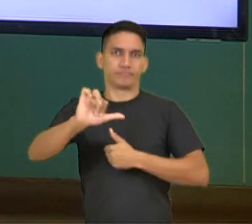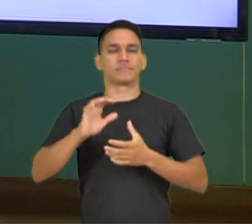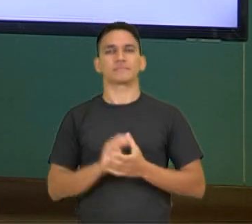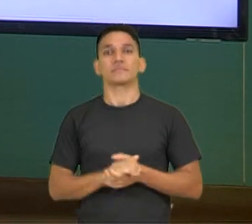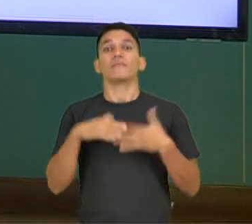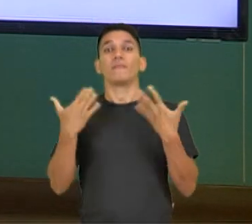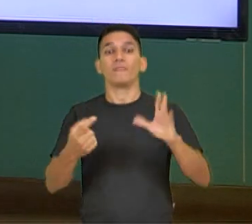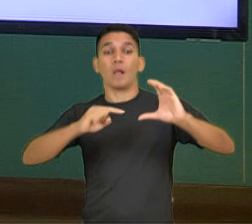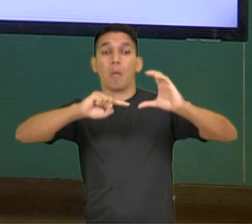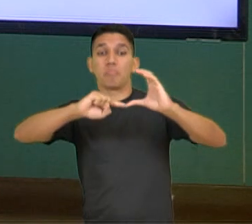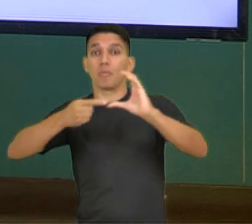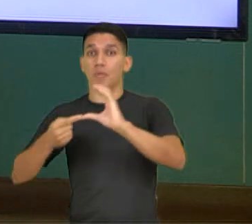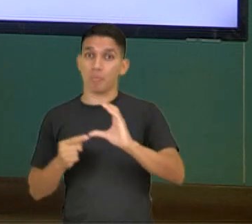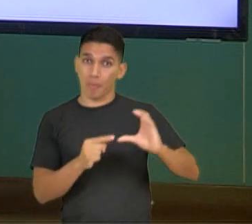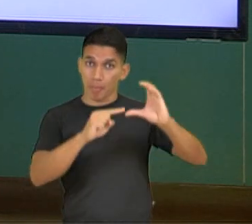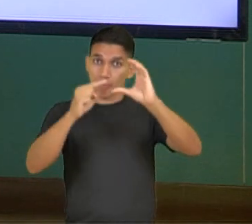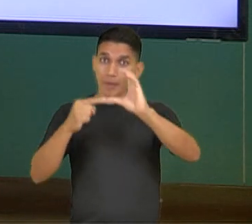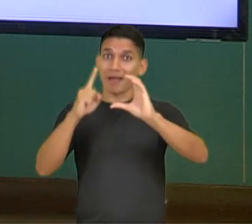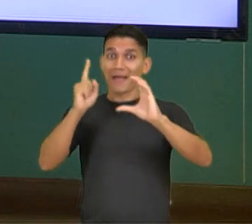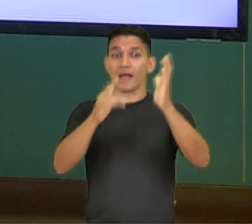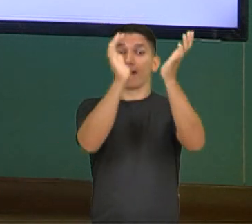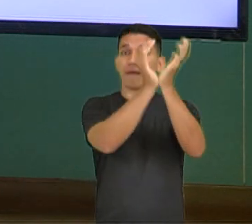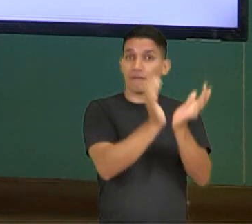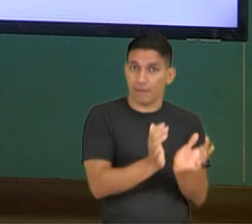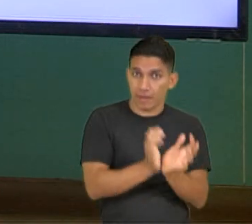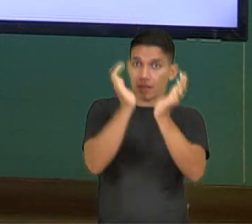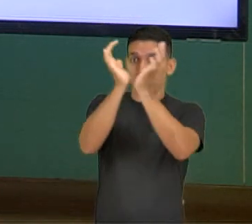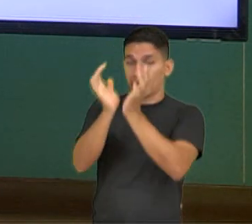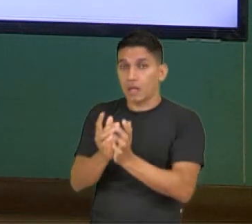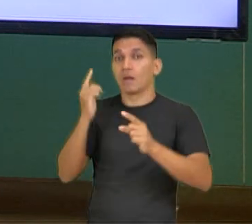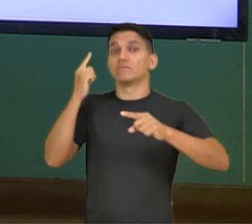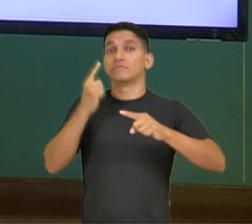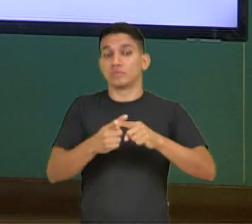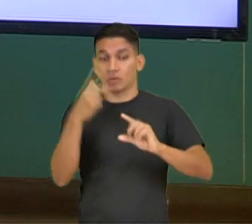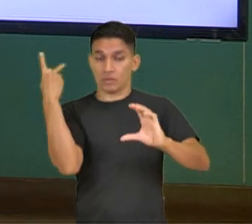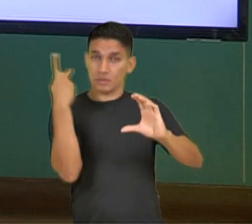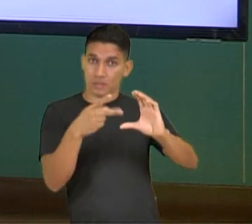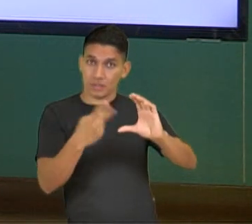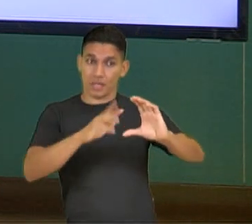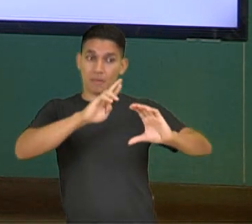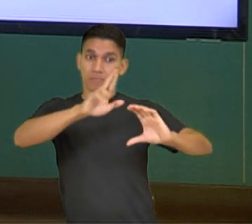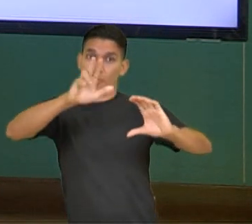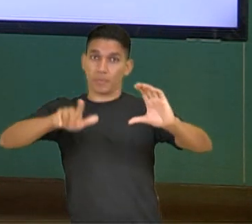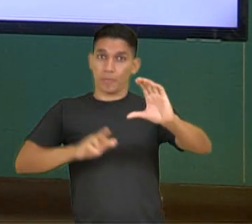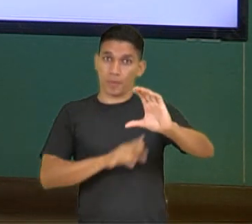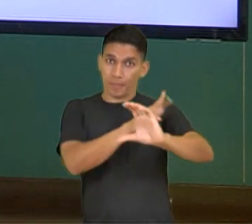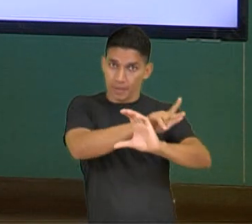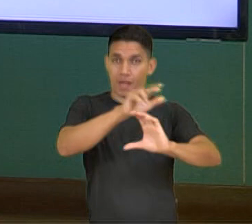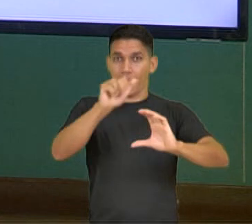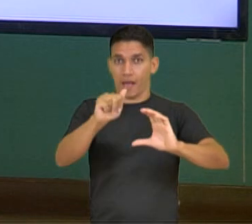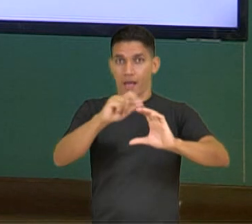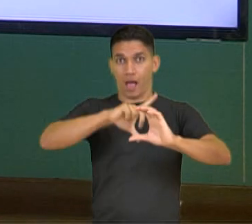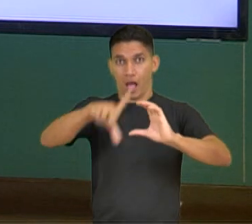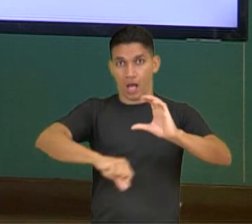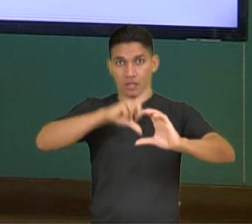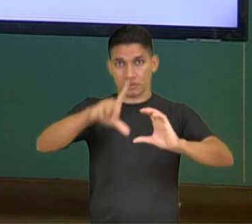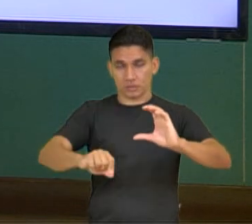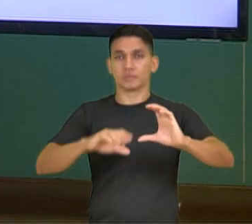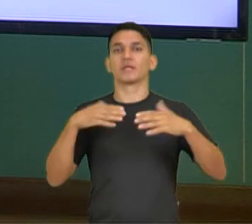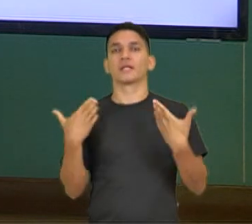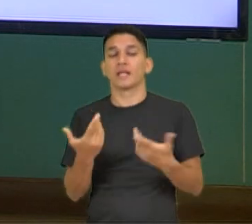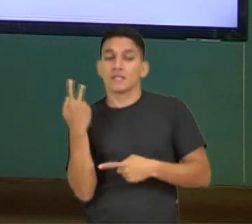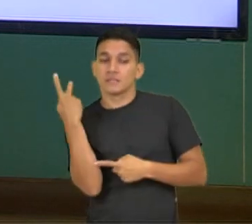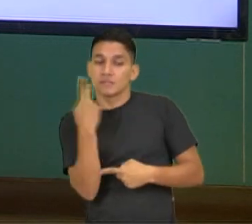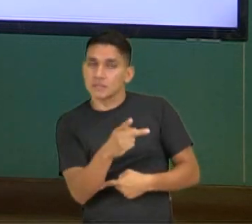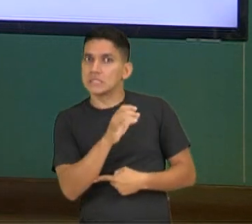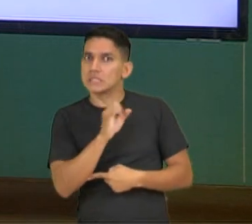as cadeias carbônicas, elas são classificadas quanto à presença do heteroátomo e a cadeia carbônica